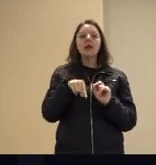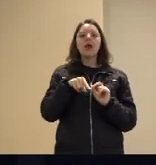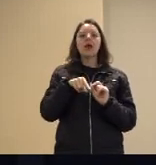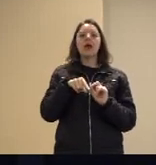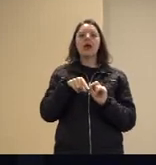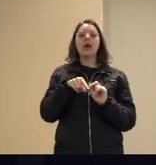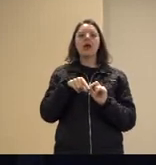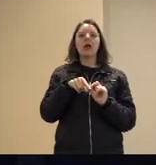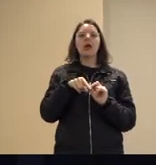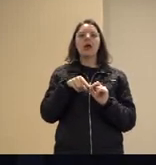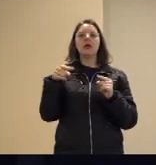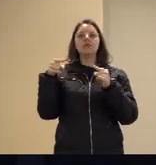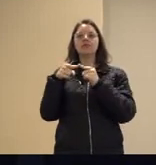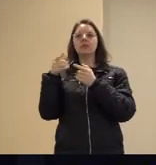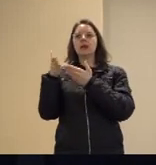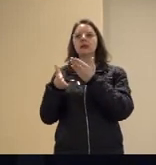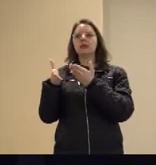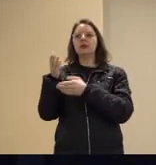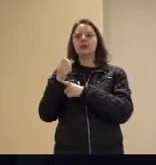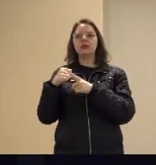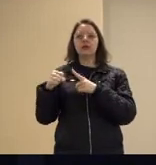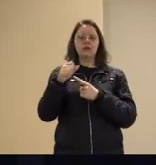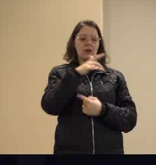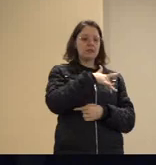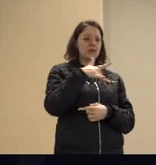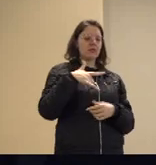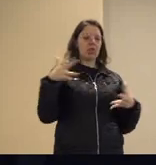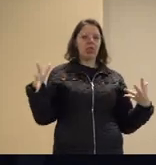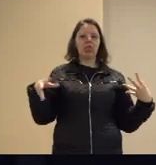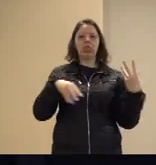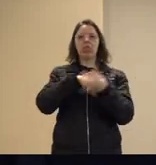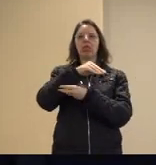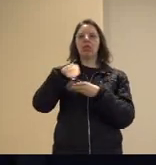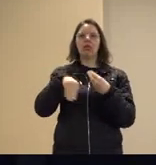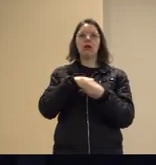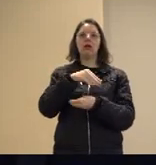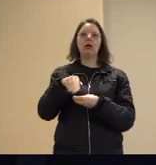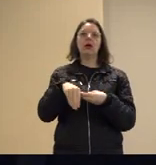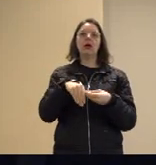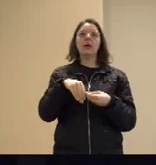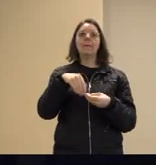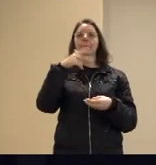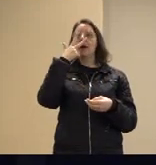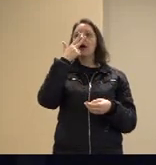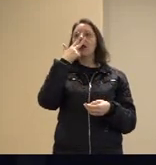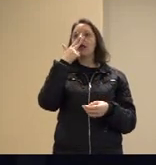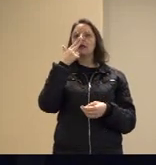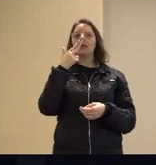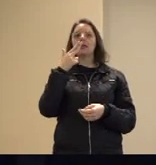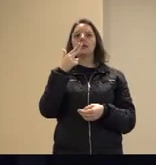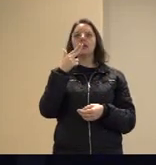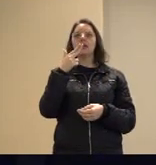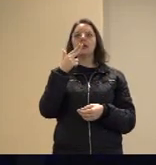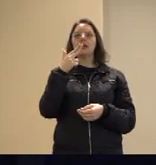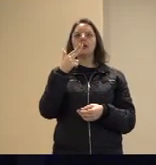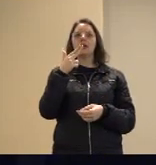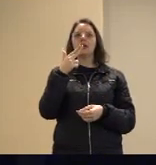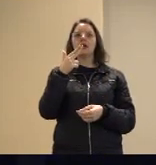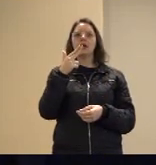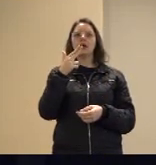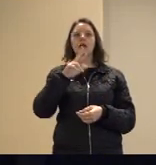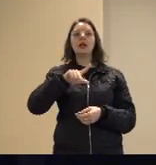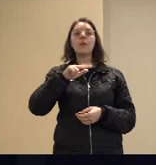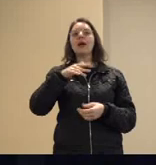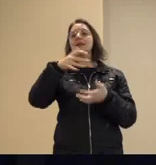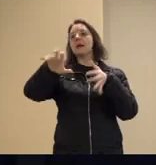o que é público da assistência, público da saúde. Entendo que está todo mundo, não quero colocar todo mundo em caixinhas, não